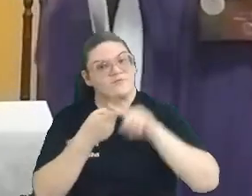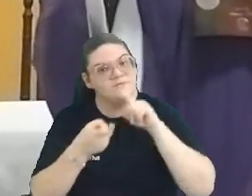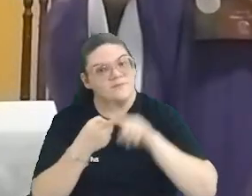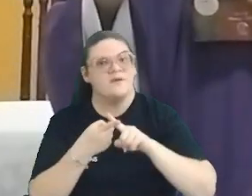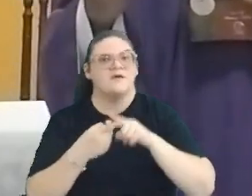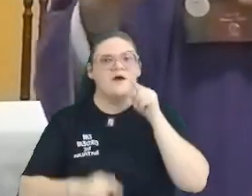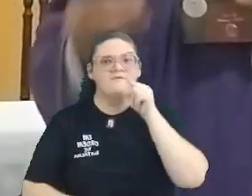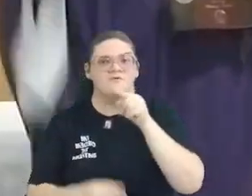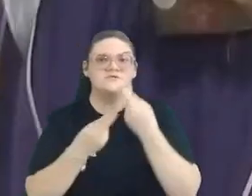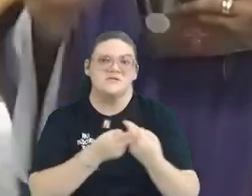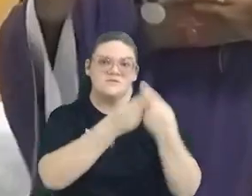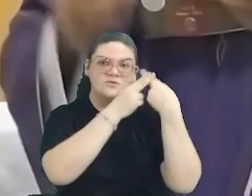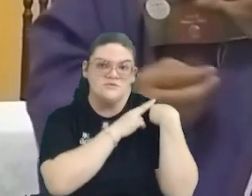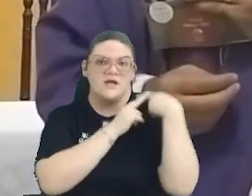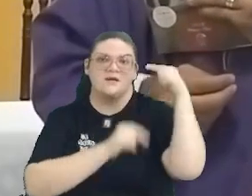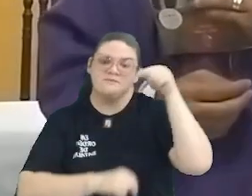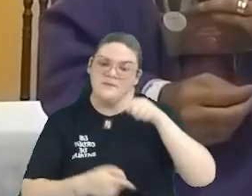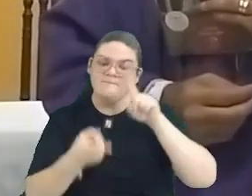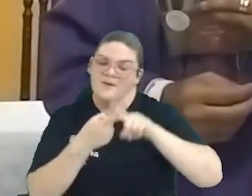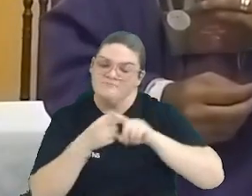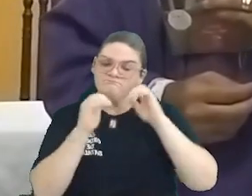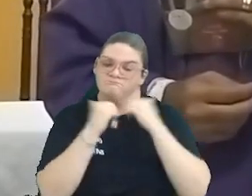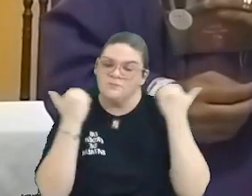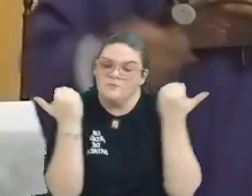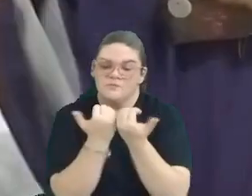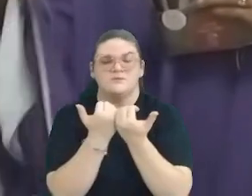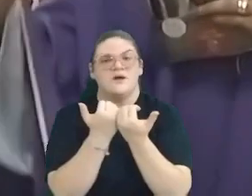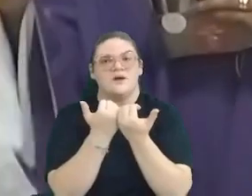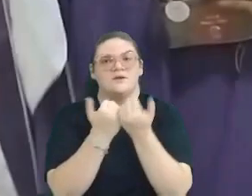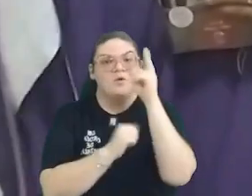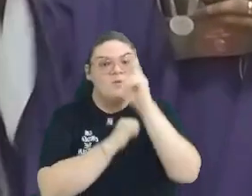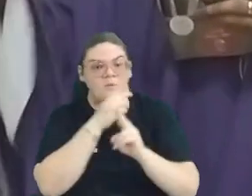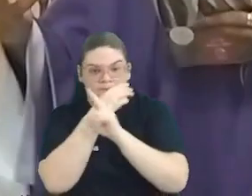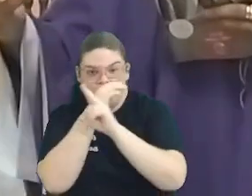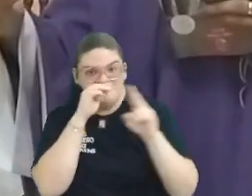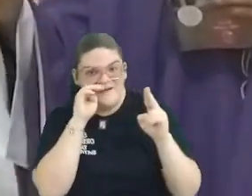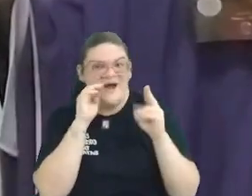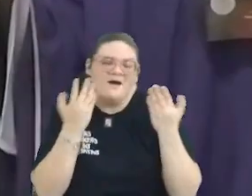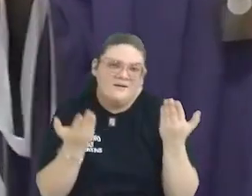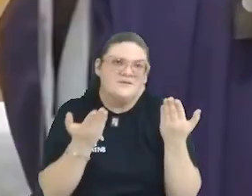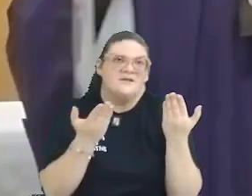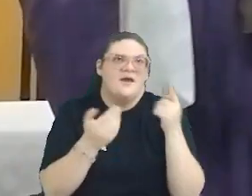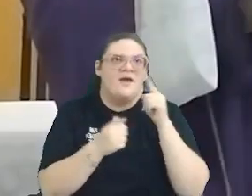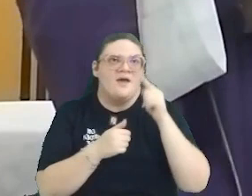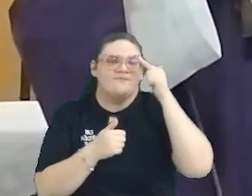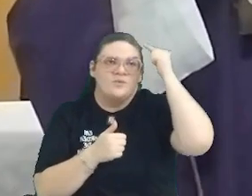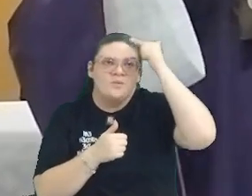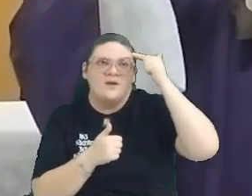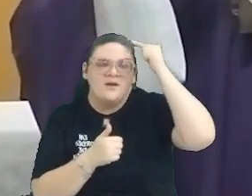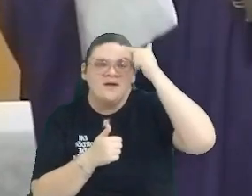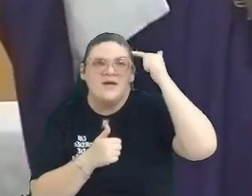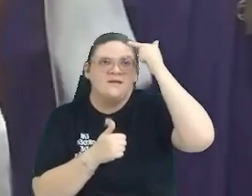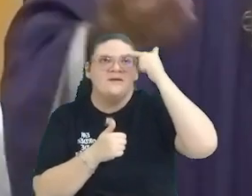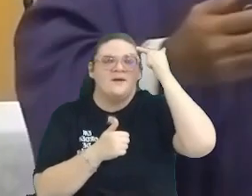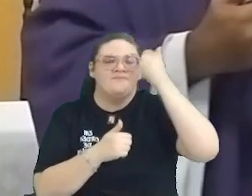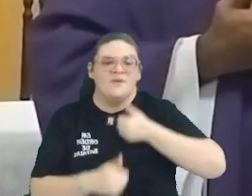é responsável também por esta comunidade. O padre, evidentemente, é aquele que em primeiro lugar